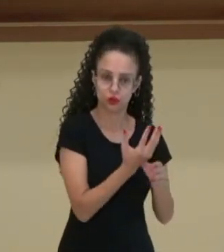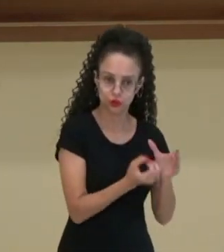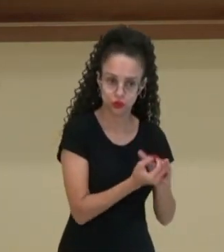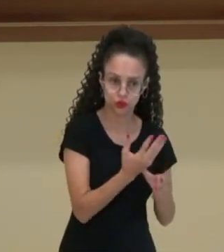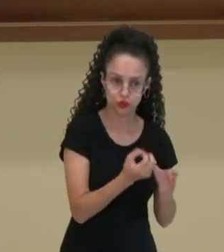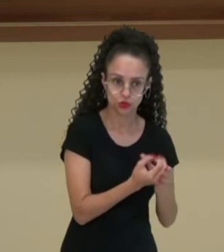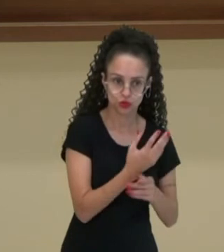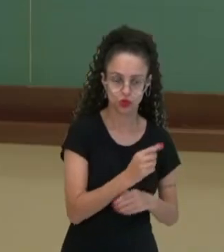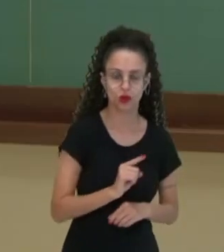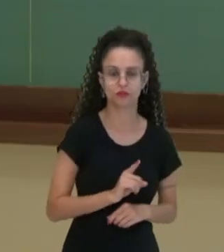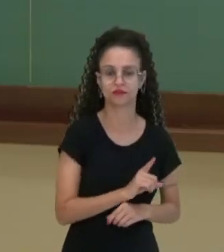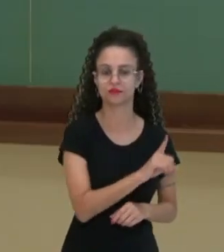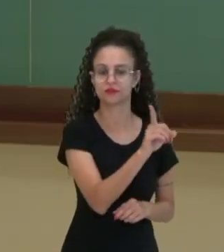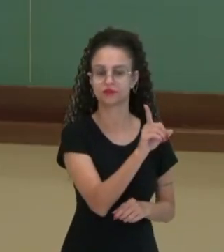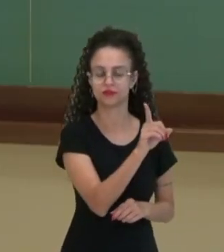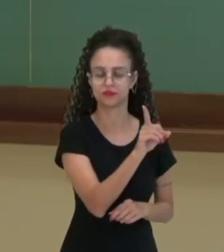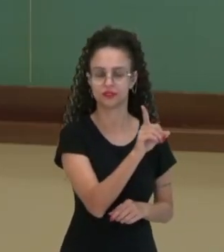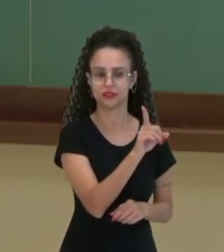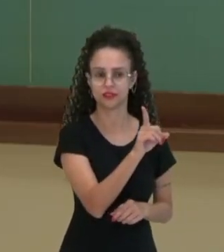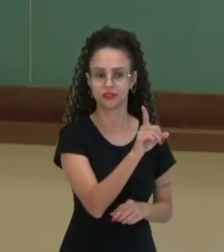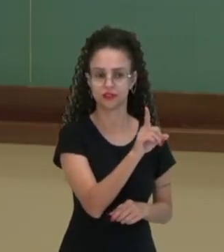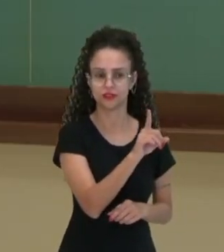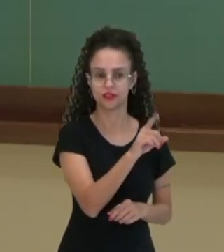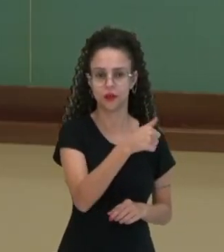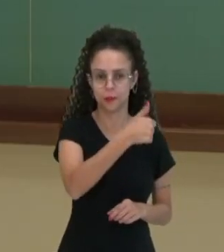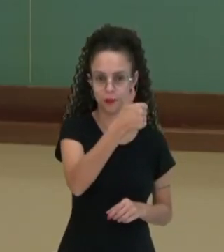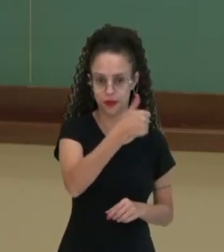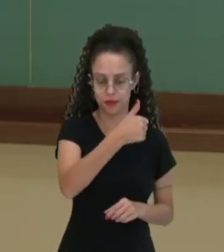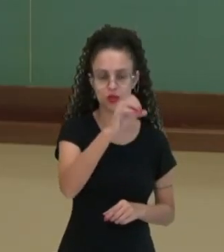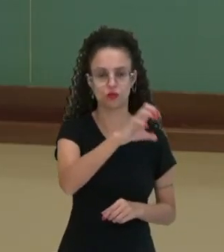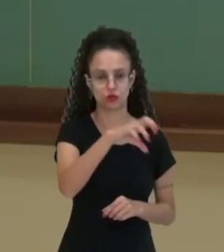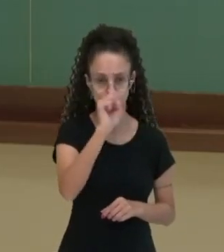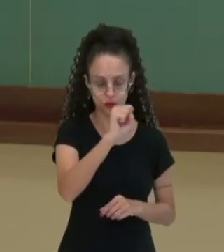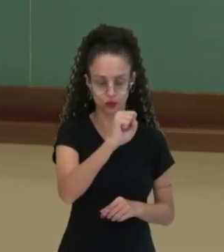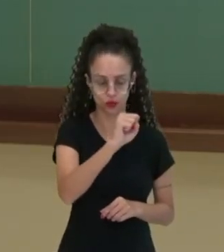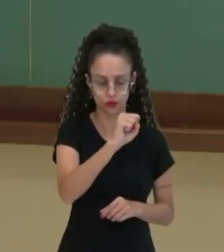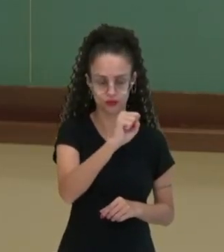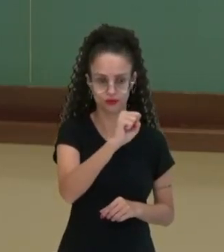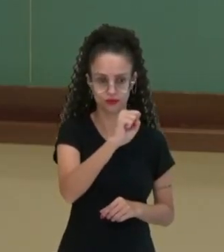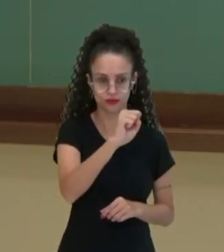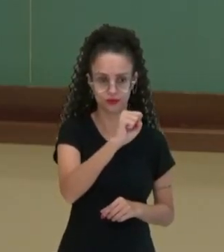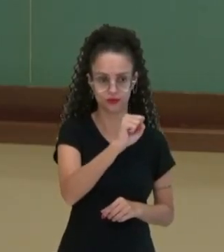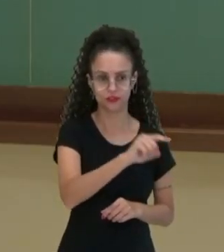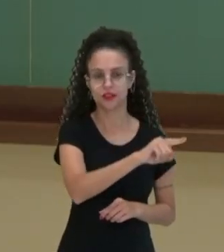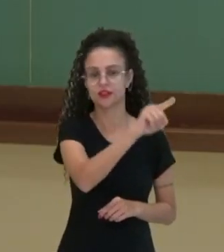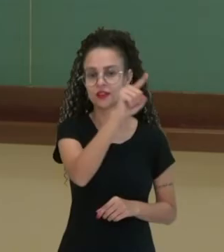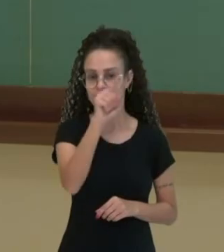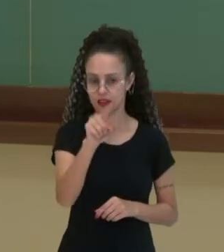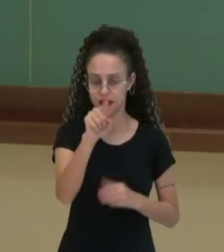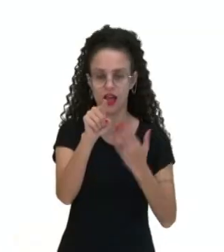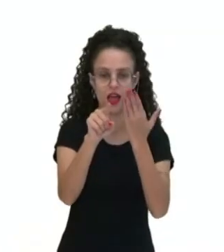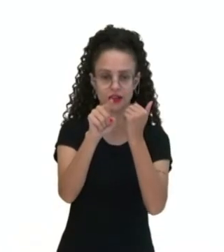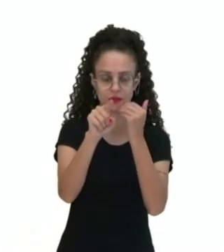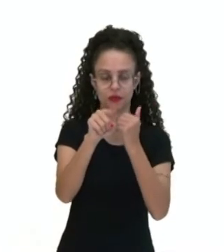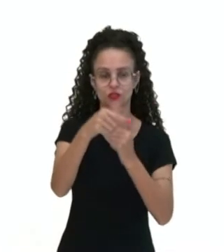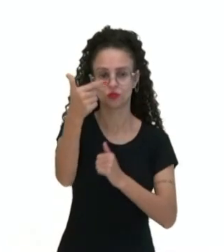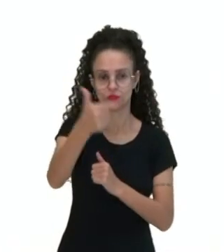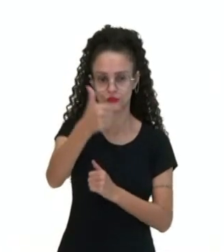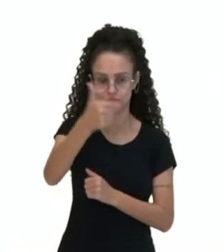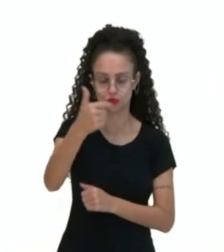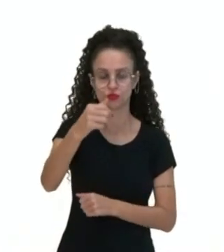a seta aqui indicando primeiro consumidor, um ser herbívoro, vai servir de alimento aqui para este